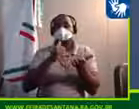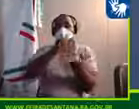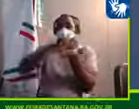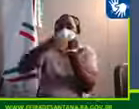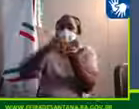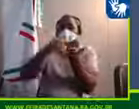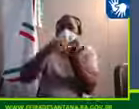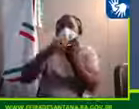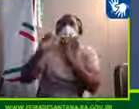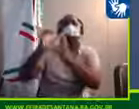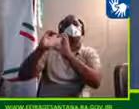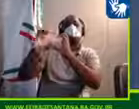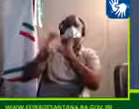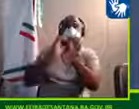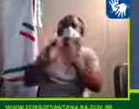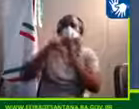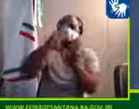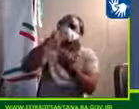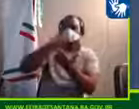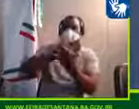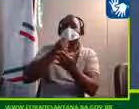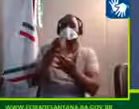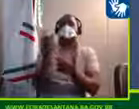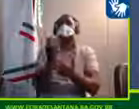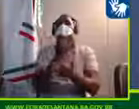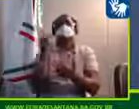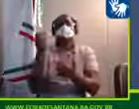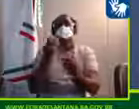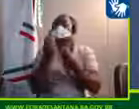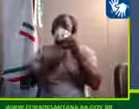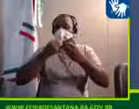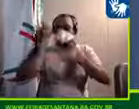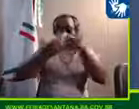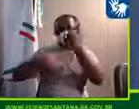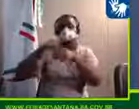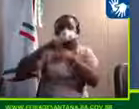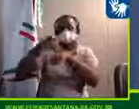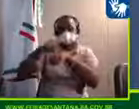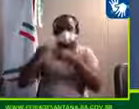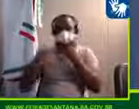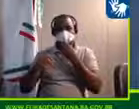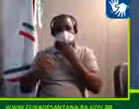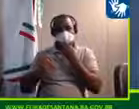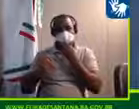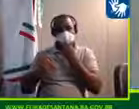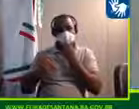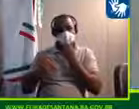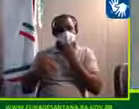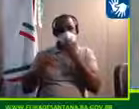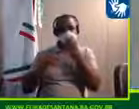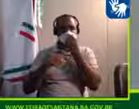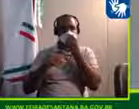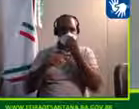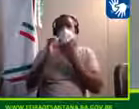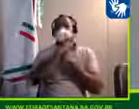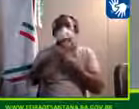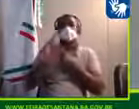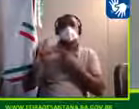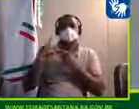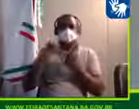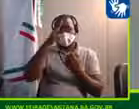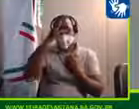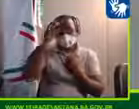um detalhamento rápido também a respeito dessa questão. Bom dia, prefeito. Bom dia a todos. Olha,